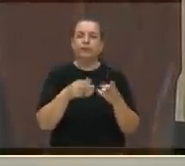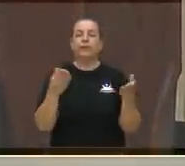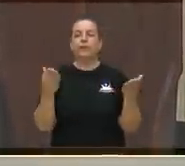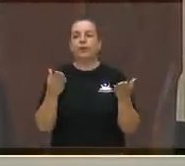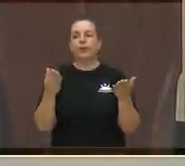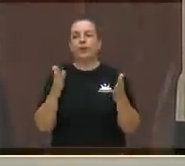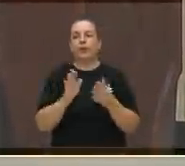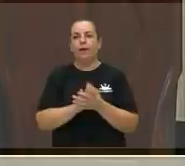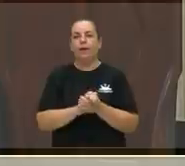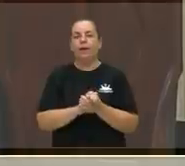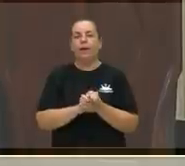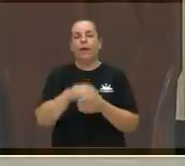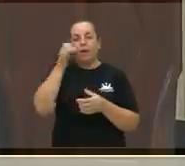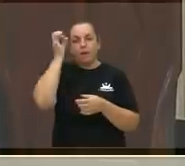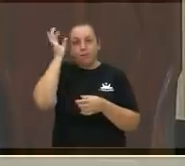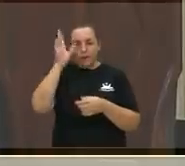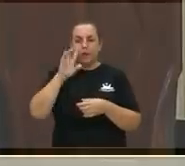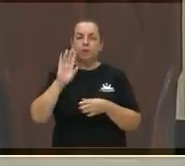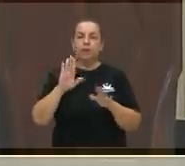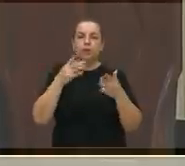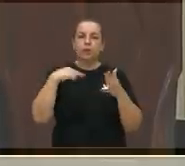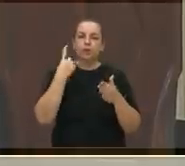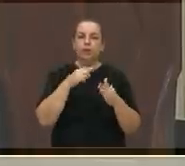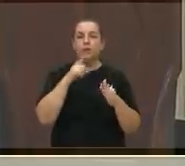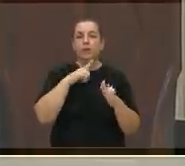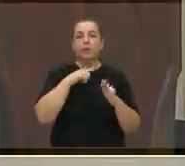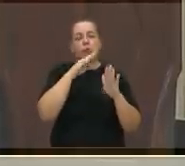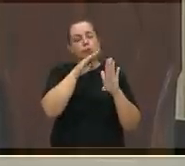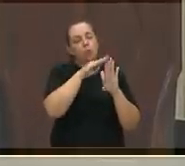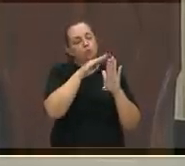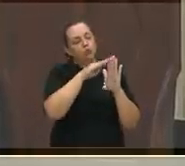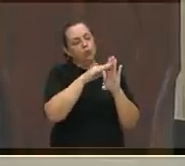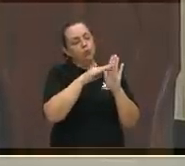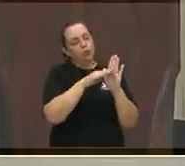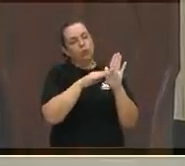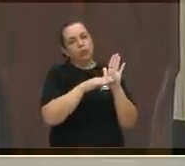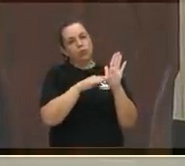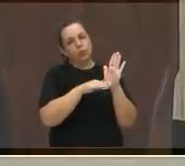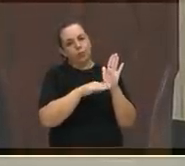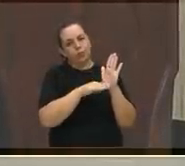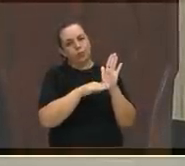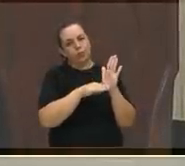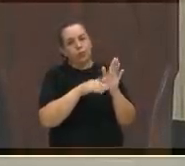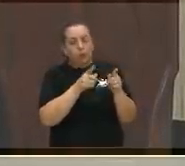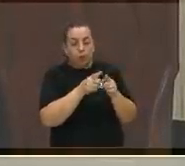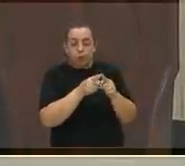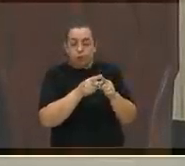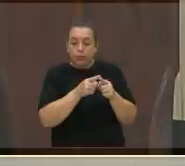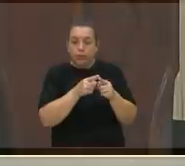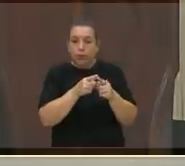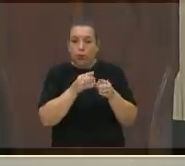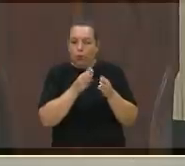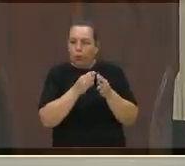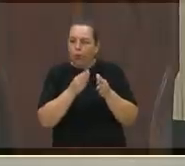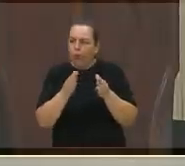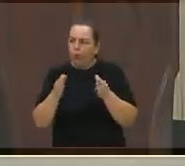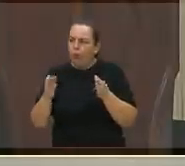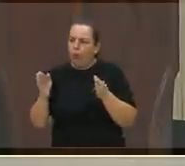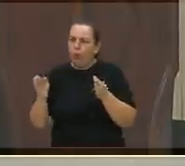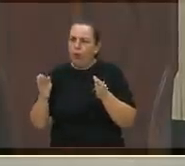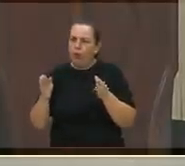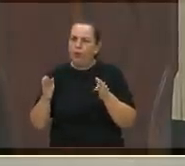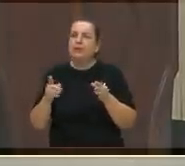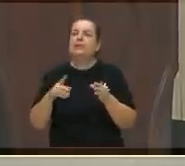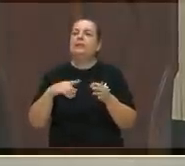e fica mais fácil quando nós temos um roteiro e me pagou o exame de consciência depois